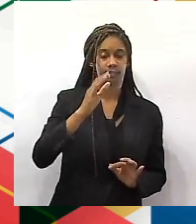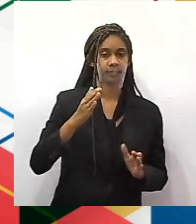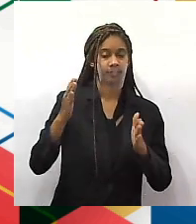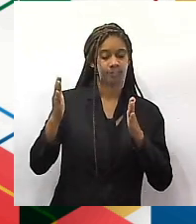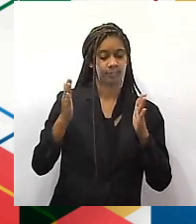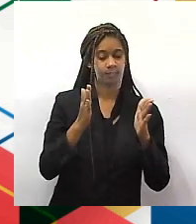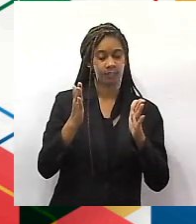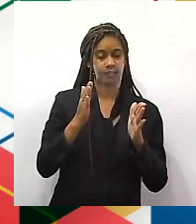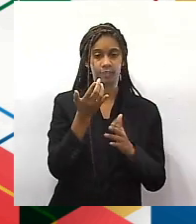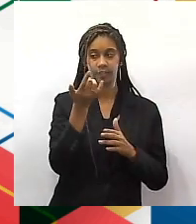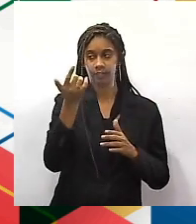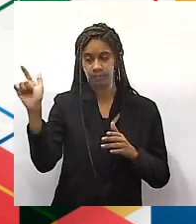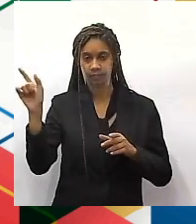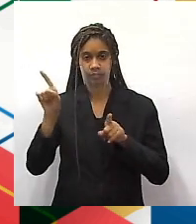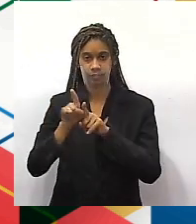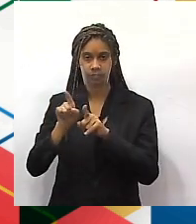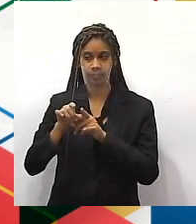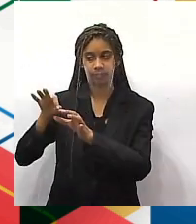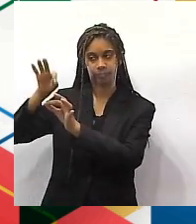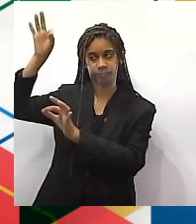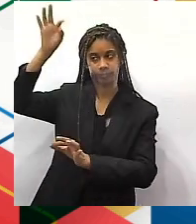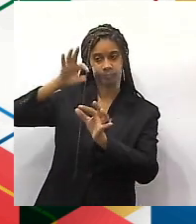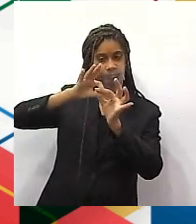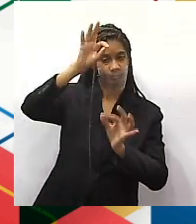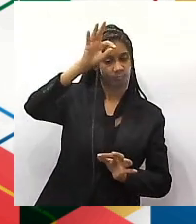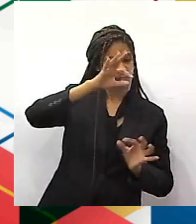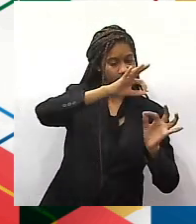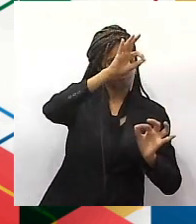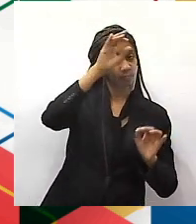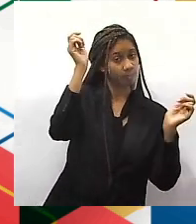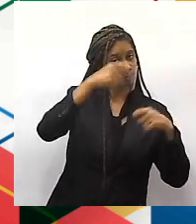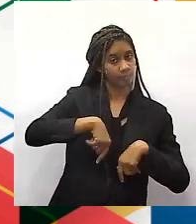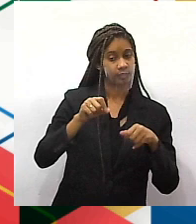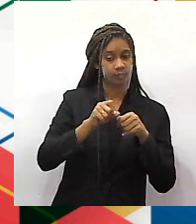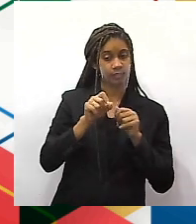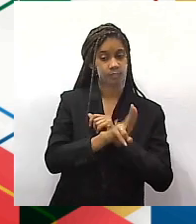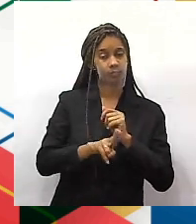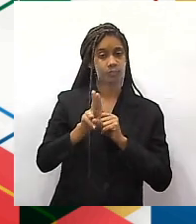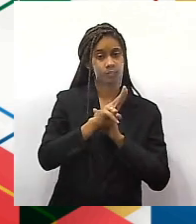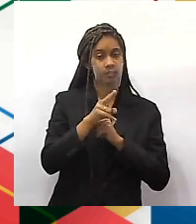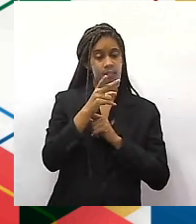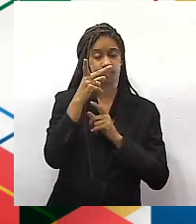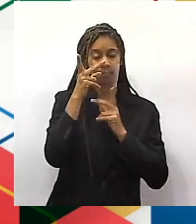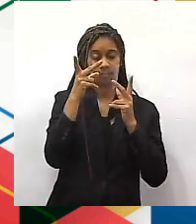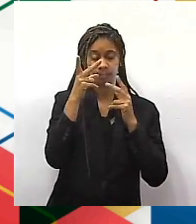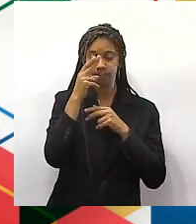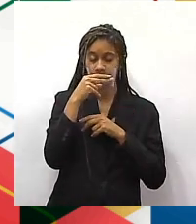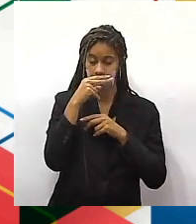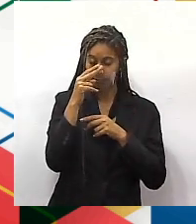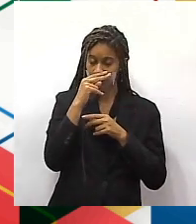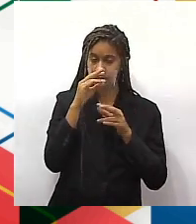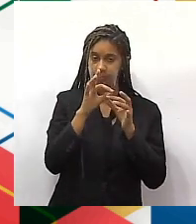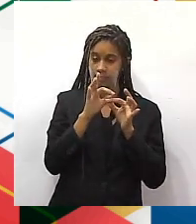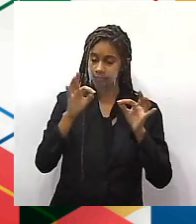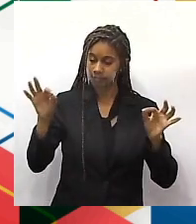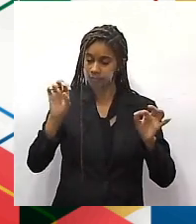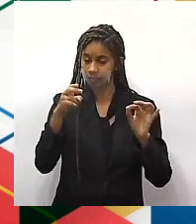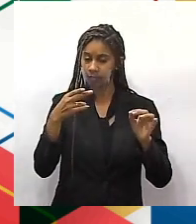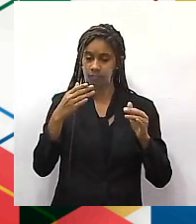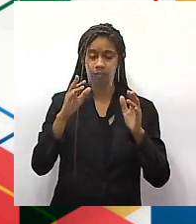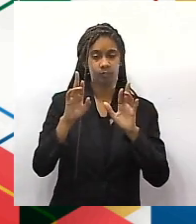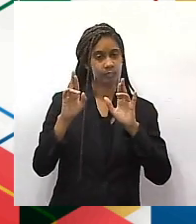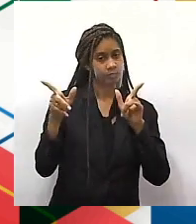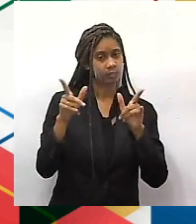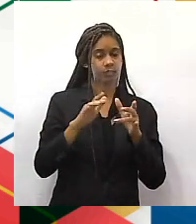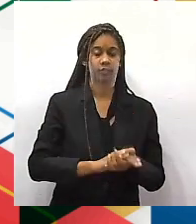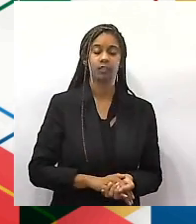tem uma aplicação exata do Teorema de Tales. Você pode pegar os segmentos que estão na mesma transversal ou os segmentos que estão em transversais